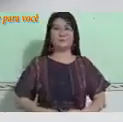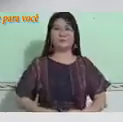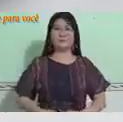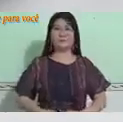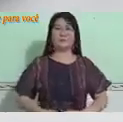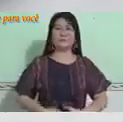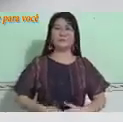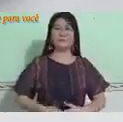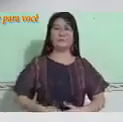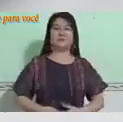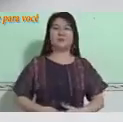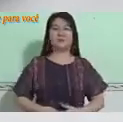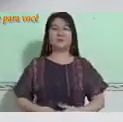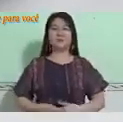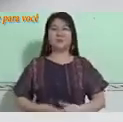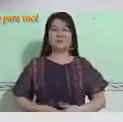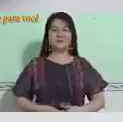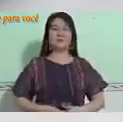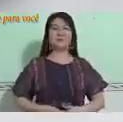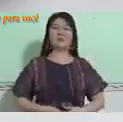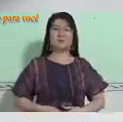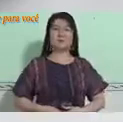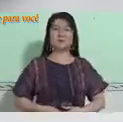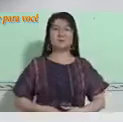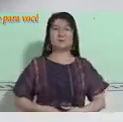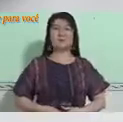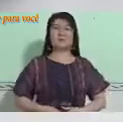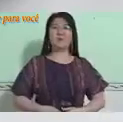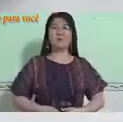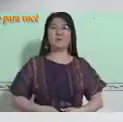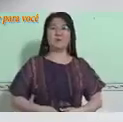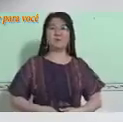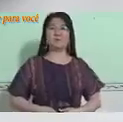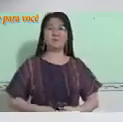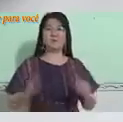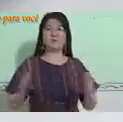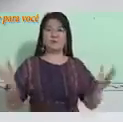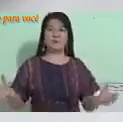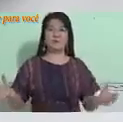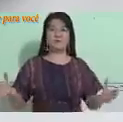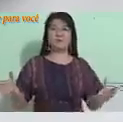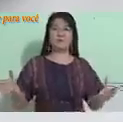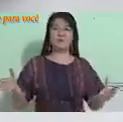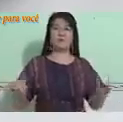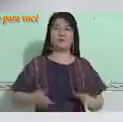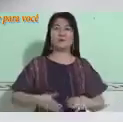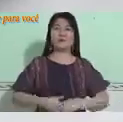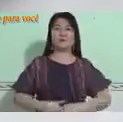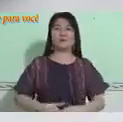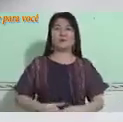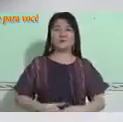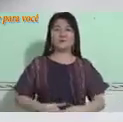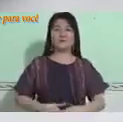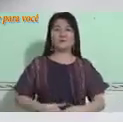e reduzindo o aspecto da olheira, passar uma pedra de gelo durante